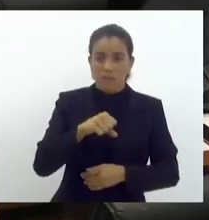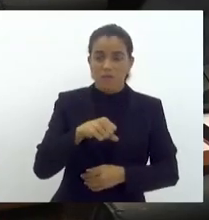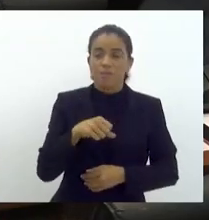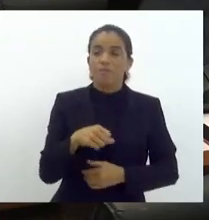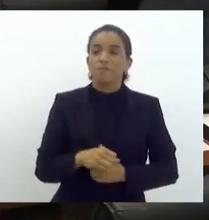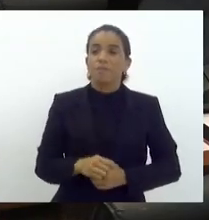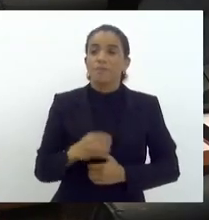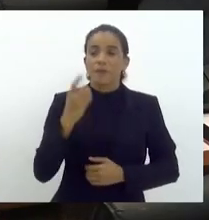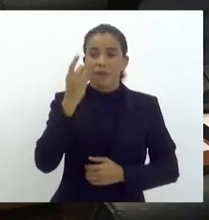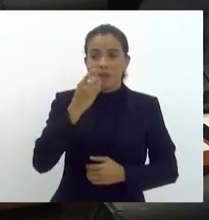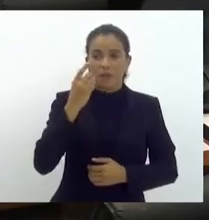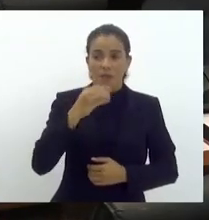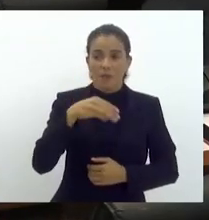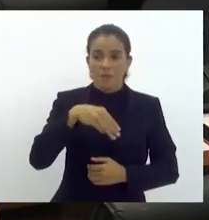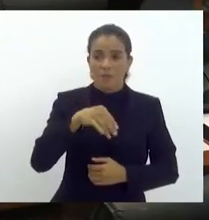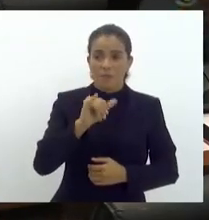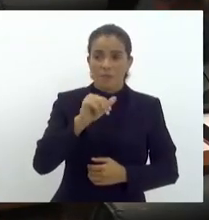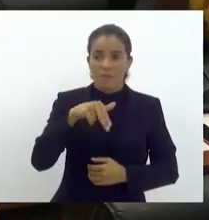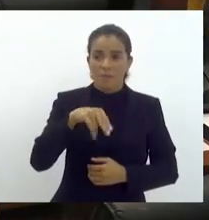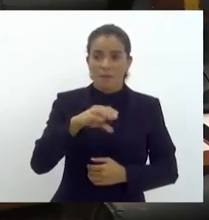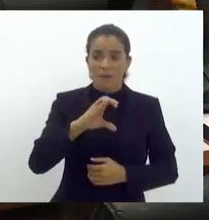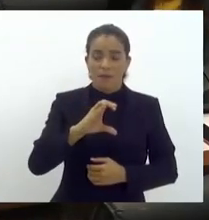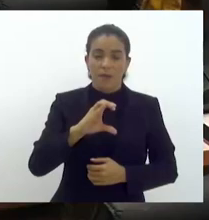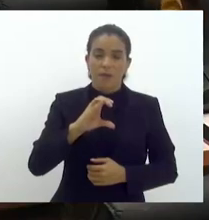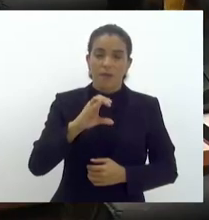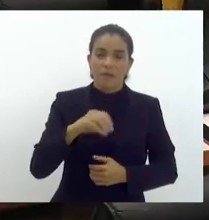deputado Carlos minc